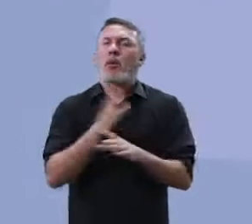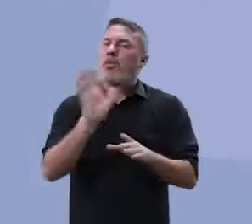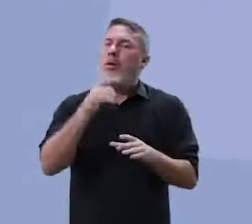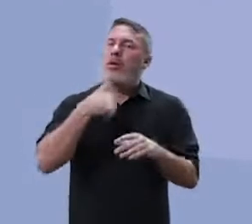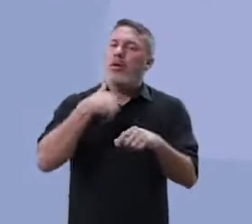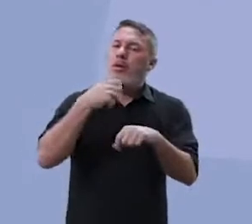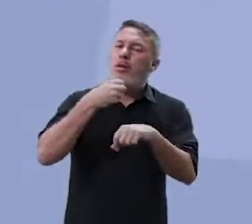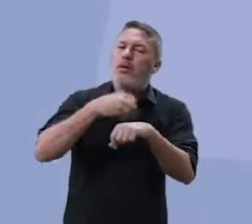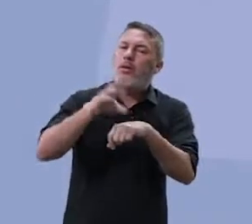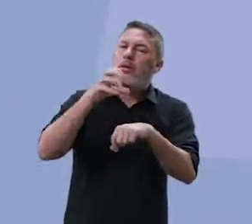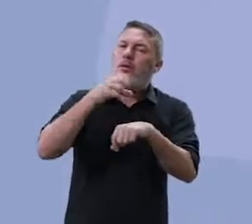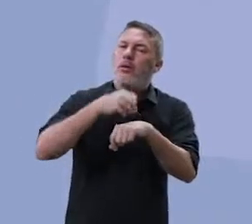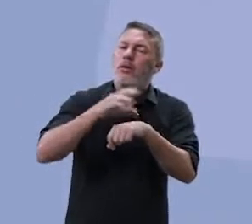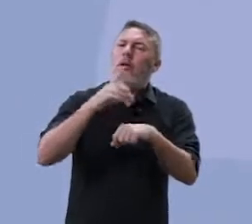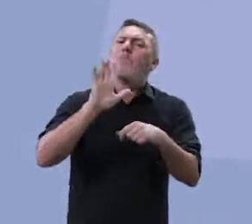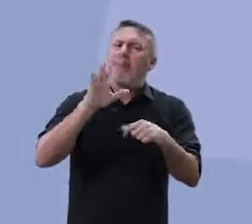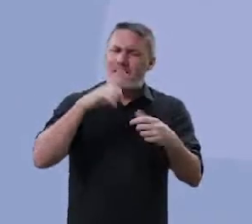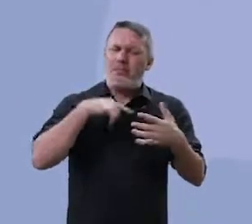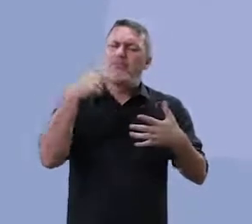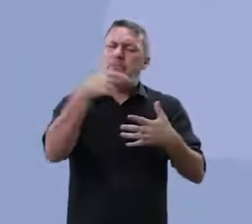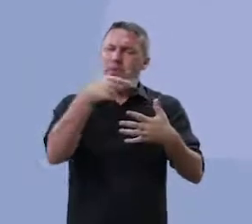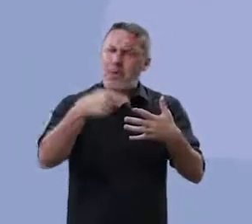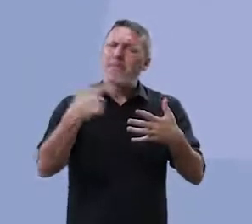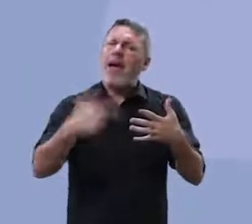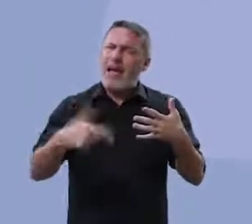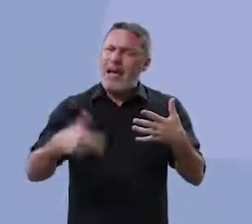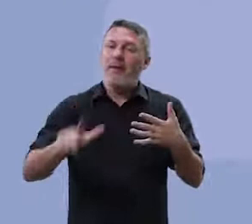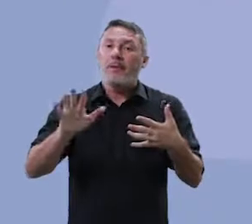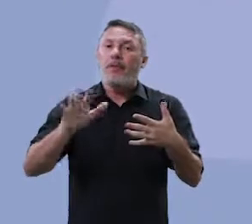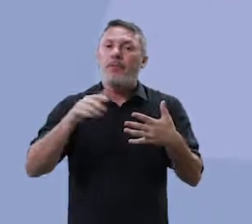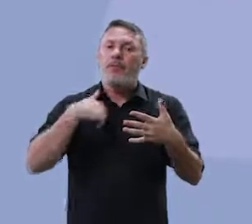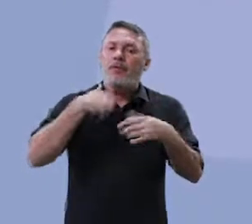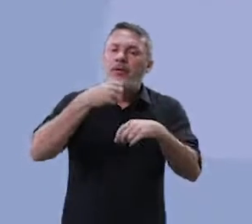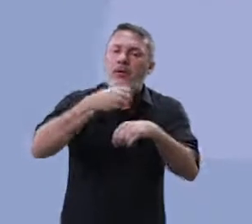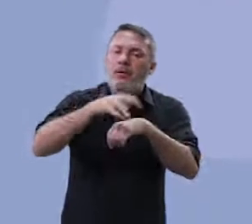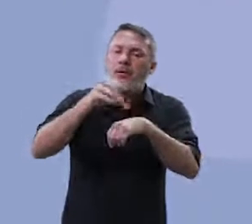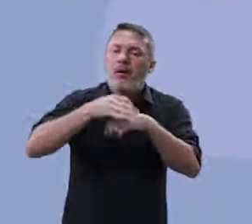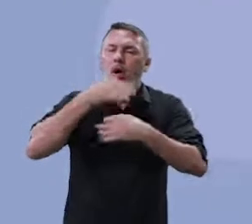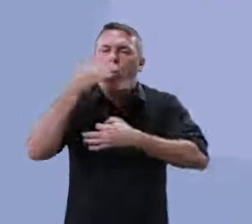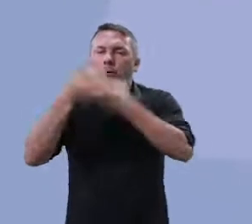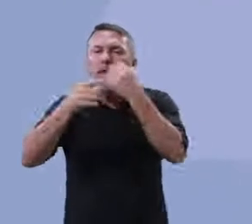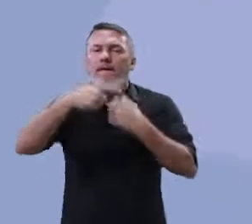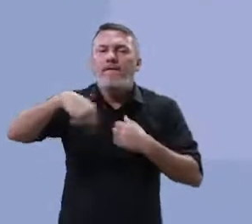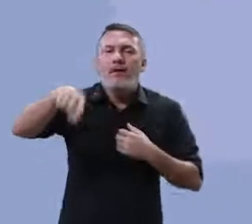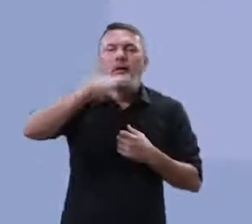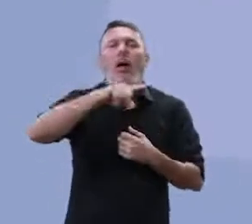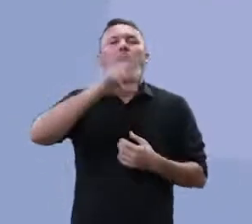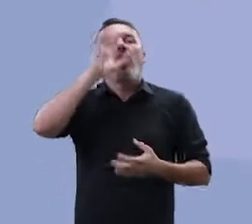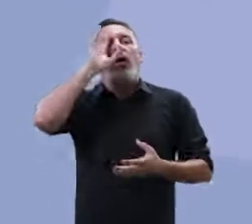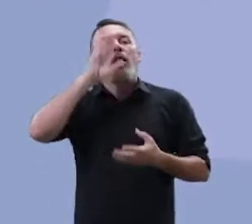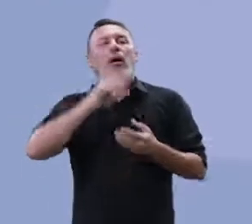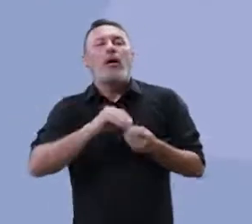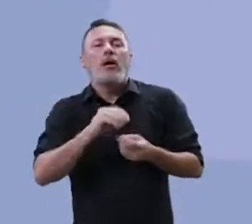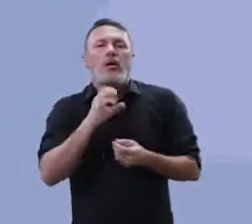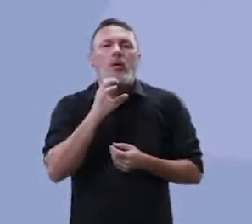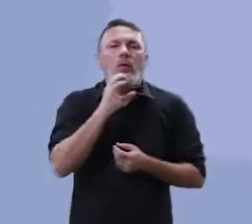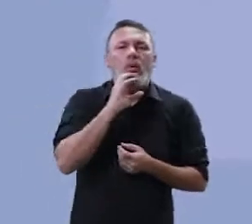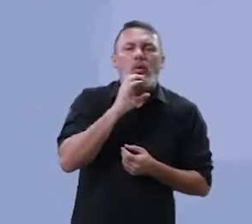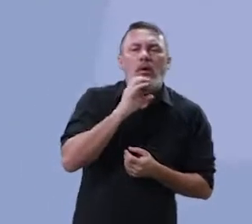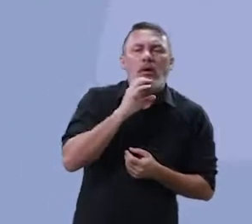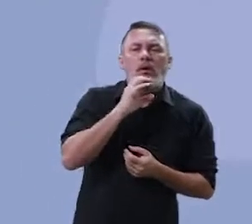temas. São alguns com várias propostas argumentativas para que você tenha consciência, para que